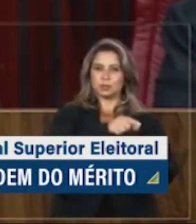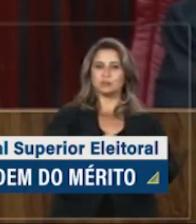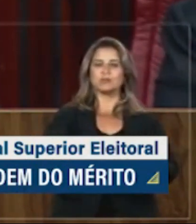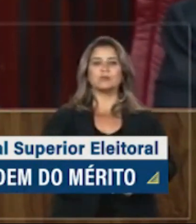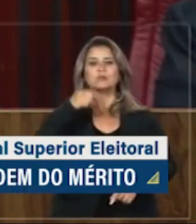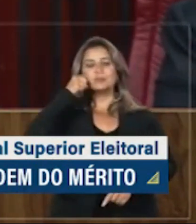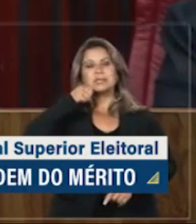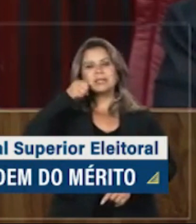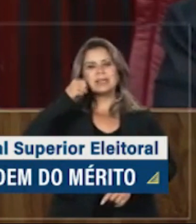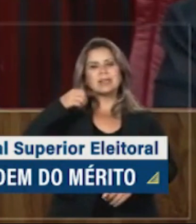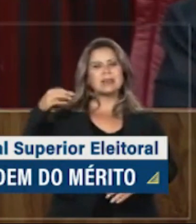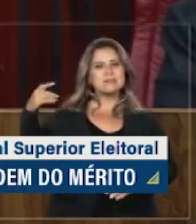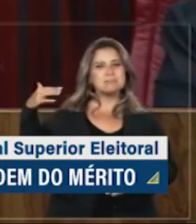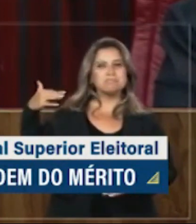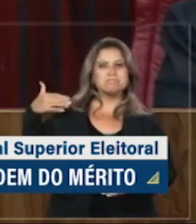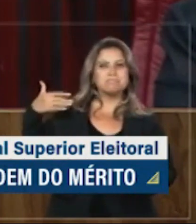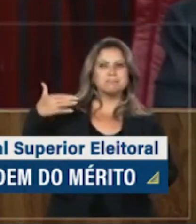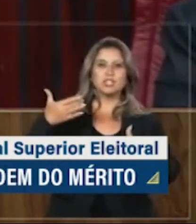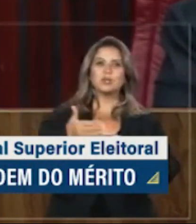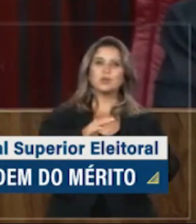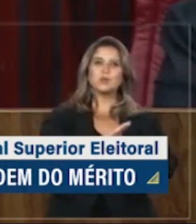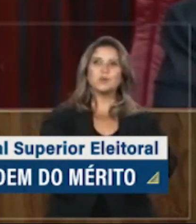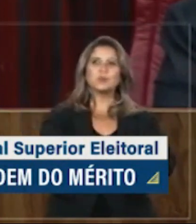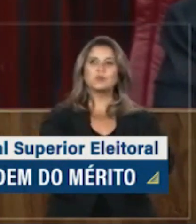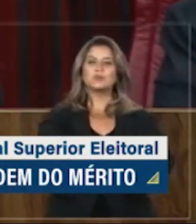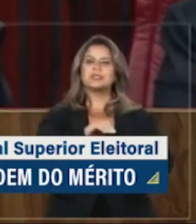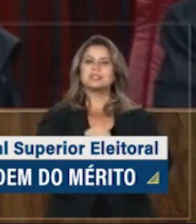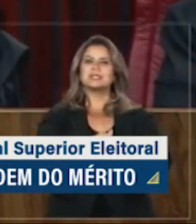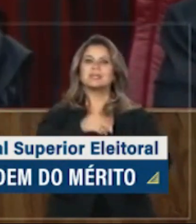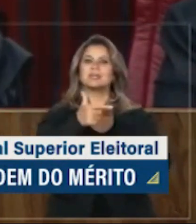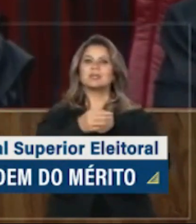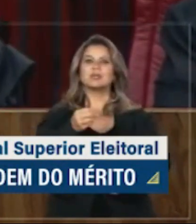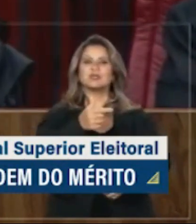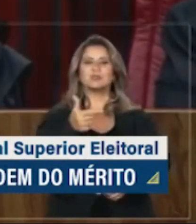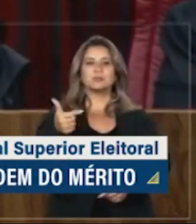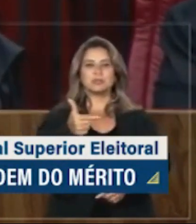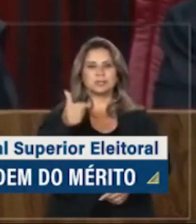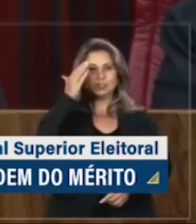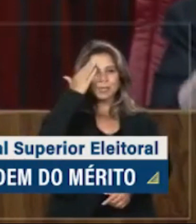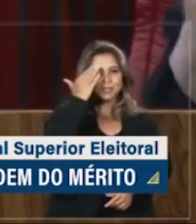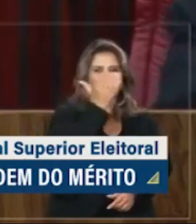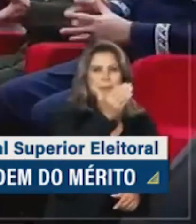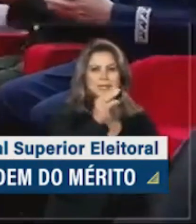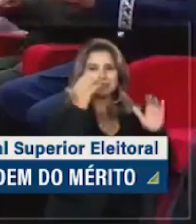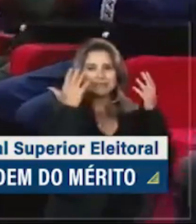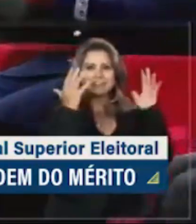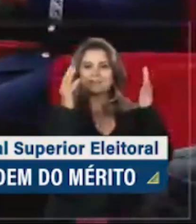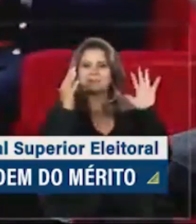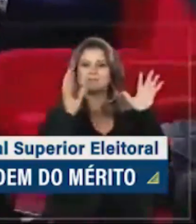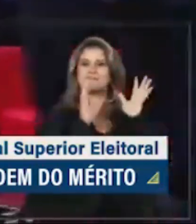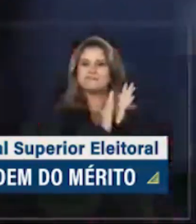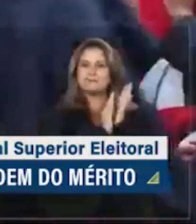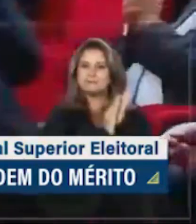Pacheco durante todo o período eleitoral de 2022. Muito obrigado e parabéns.